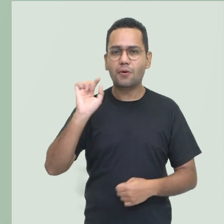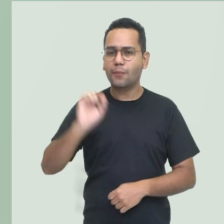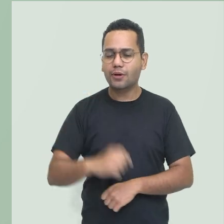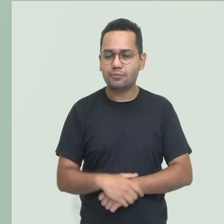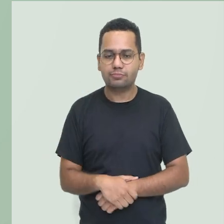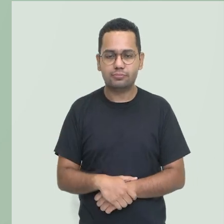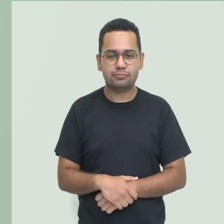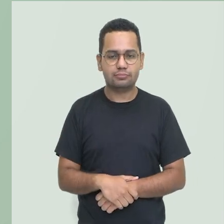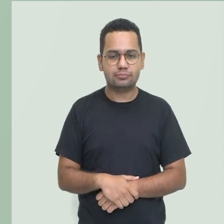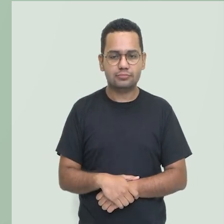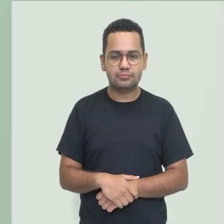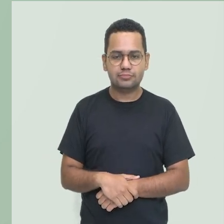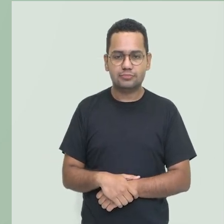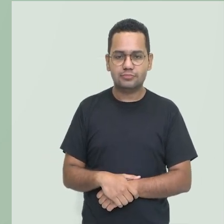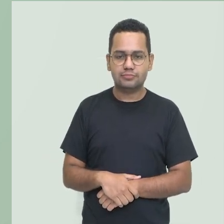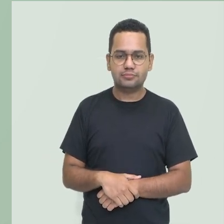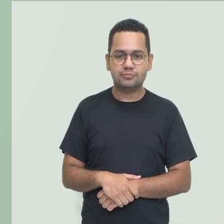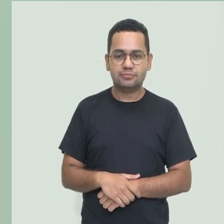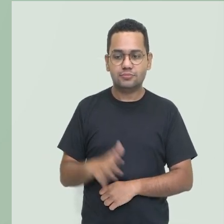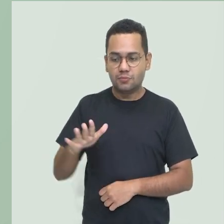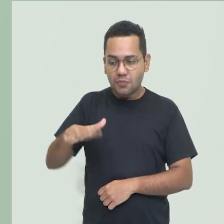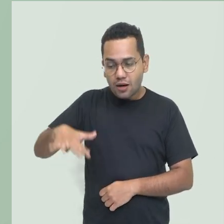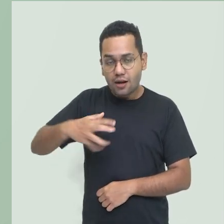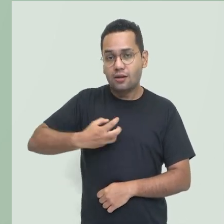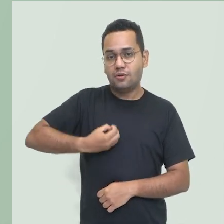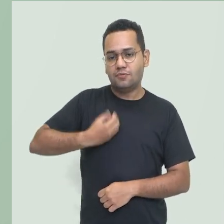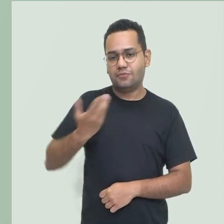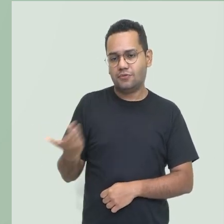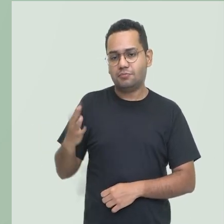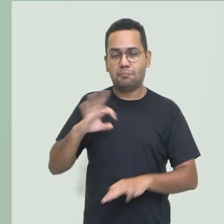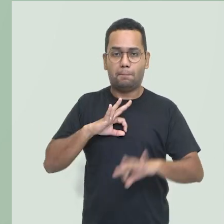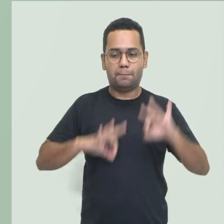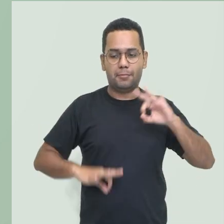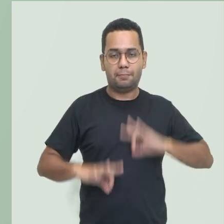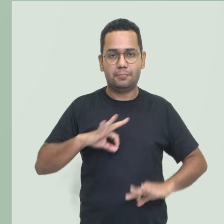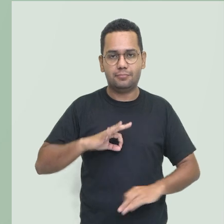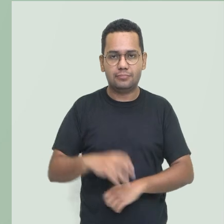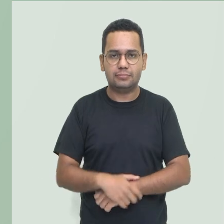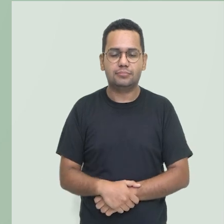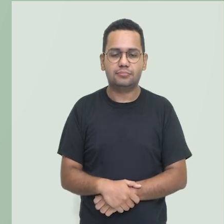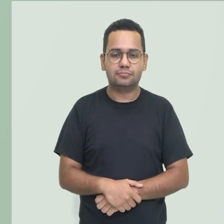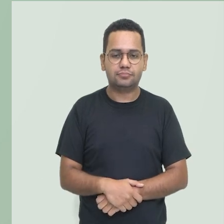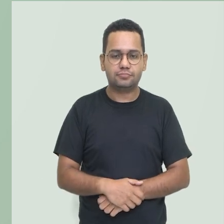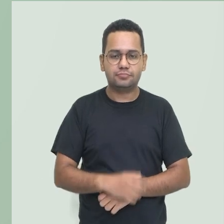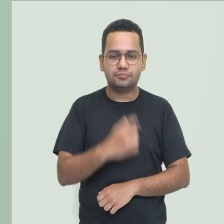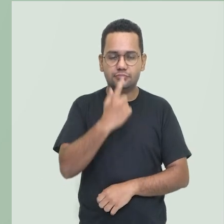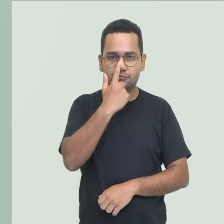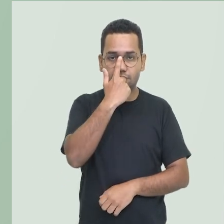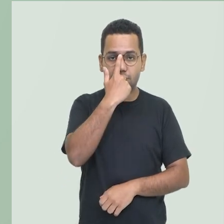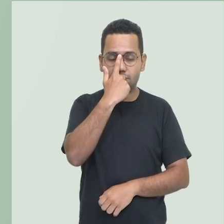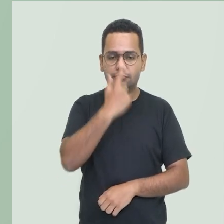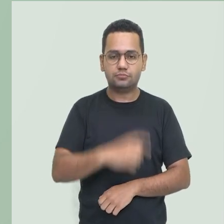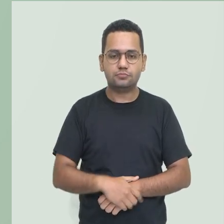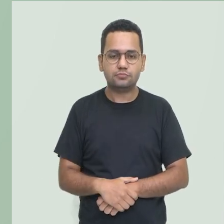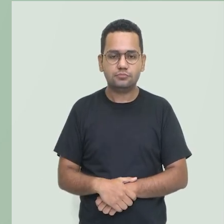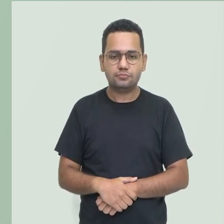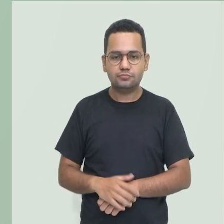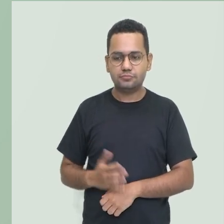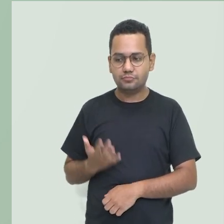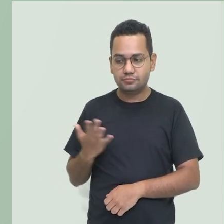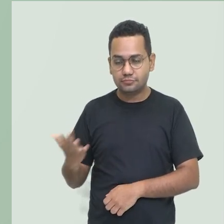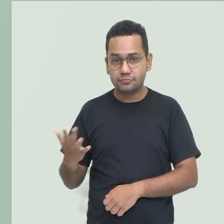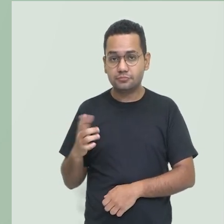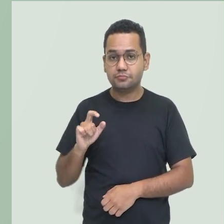um representante da fauna, que é a onça-pintada. Né? Mas vale frisar aí que a onça-pintada